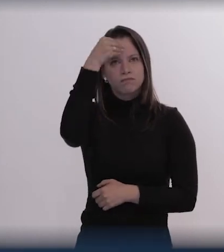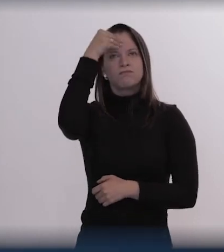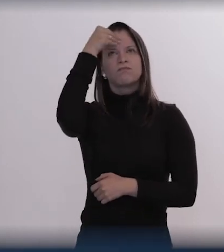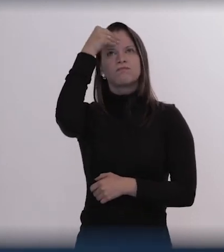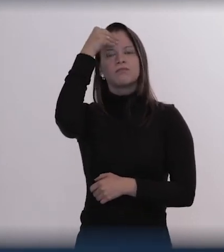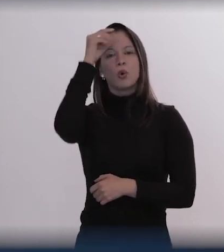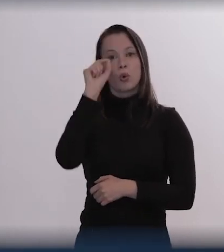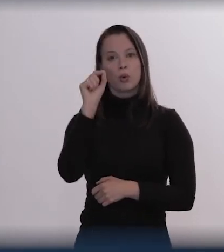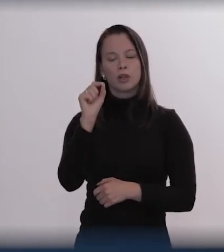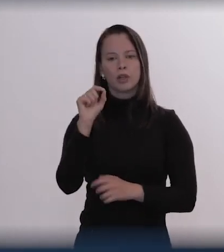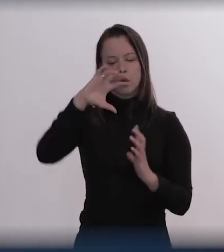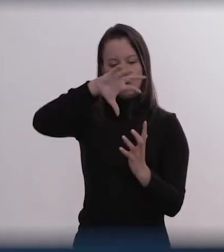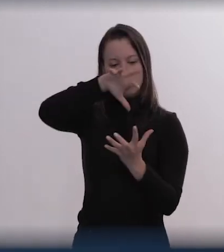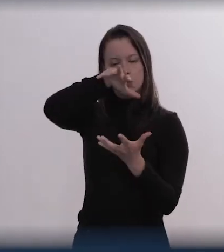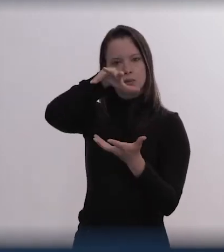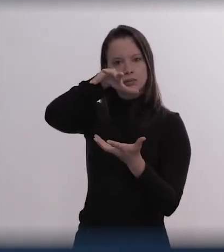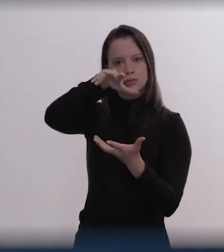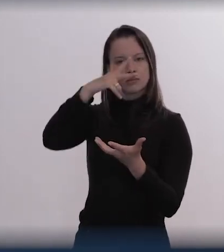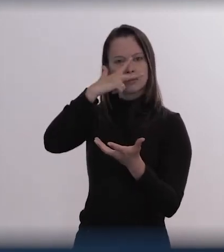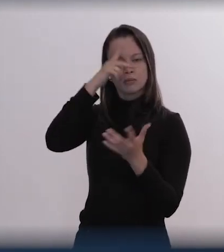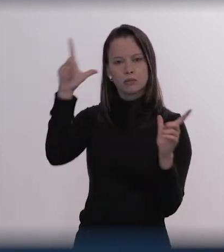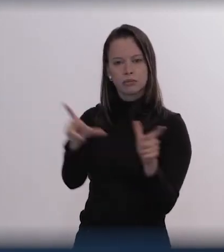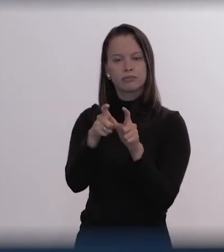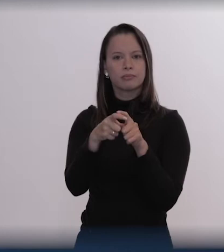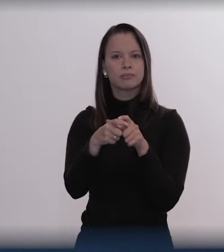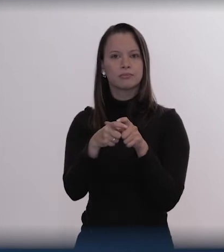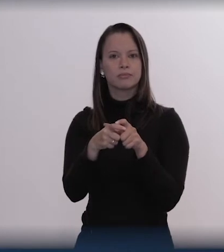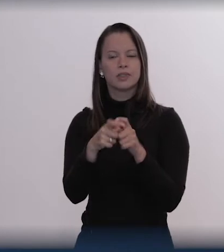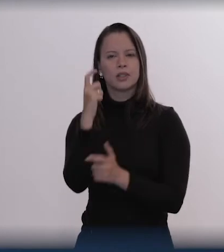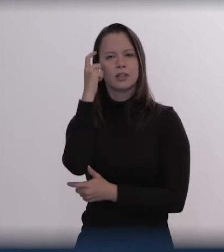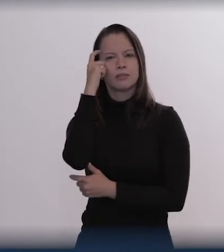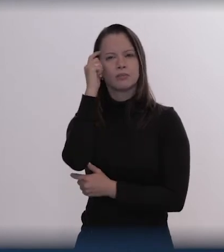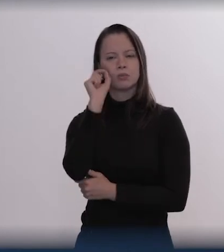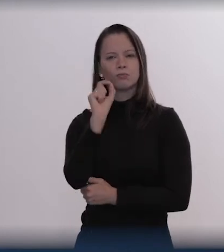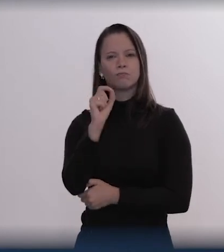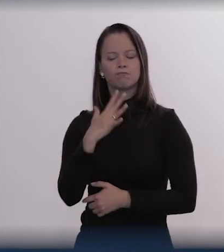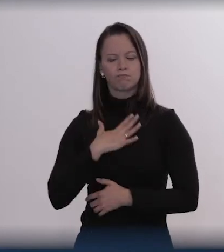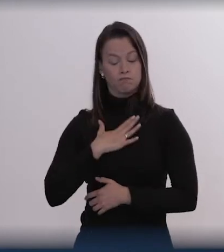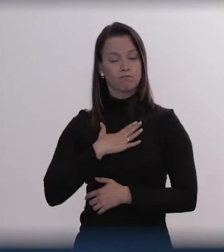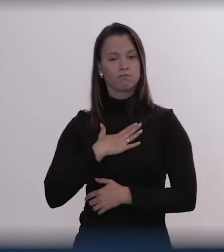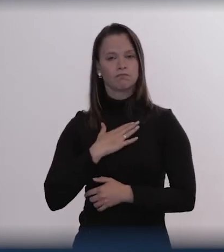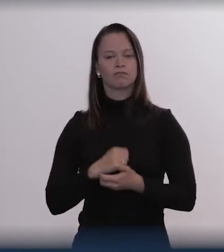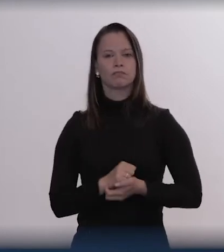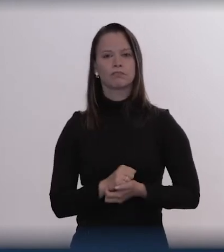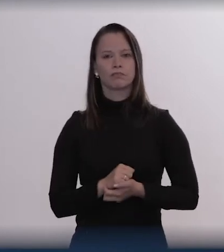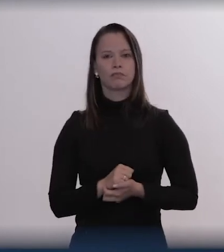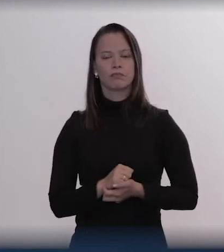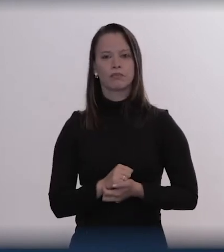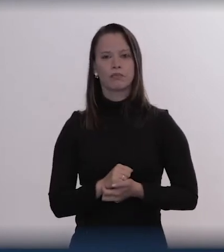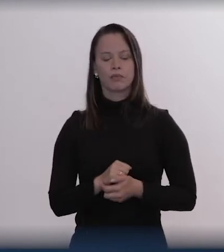em que o mundo está reduzido, né? E eu fico pensando que, para mim, a educação